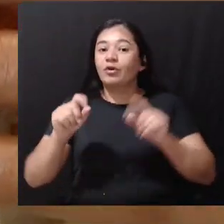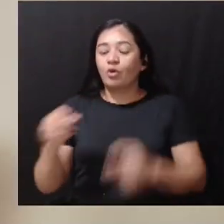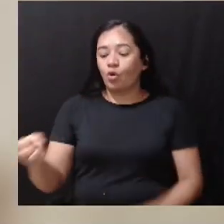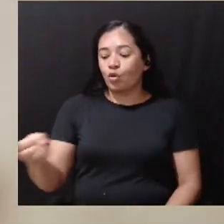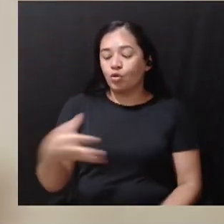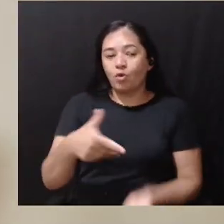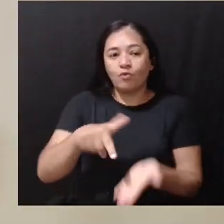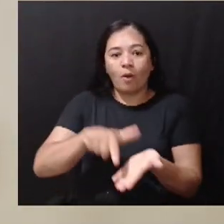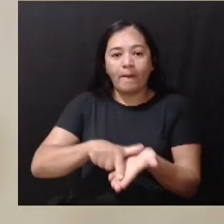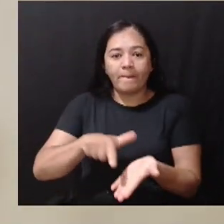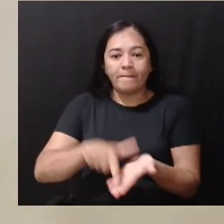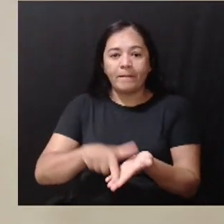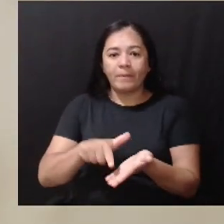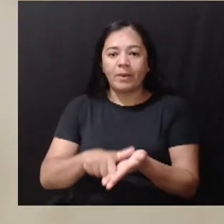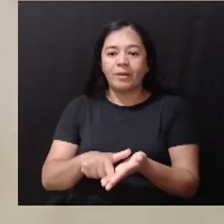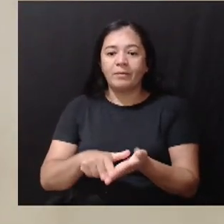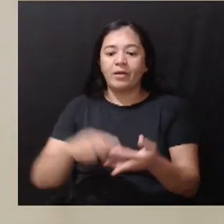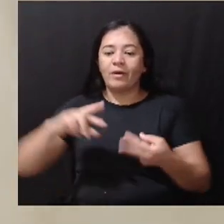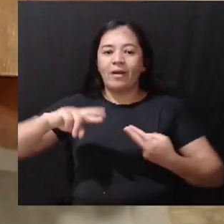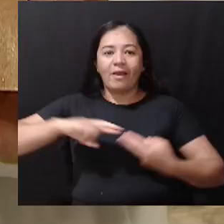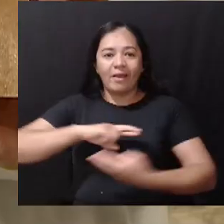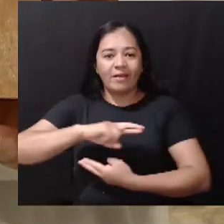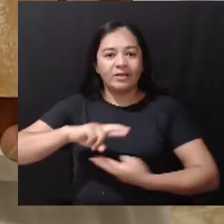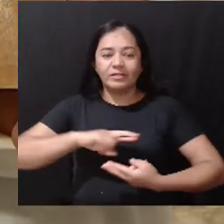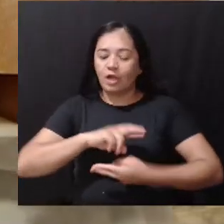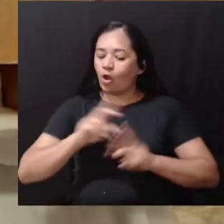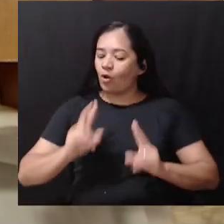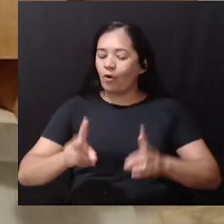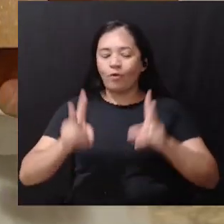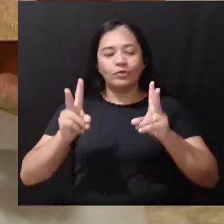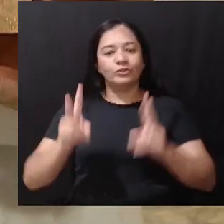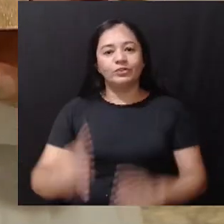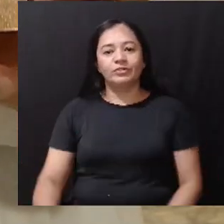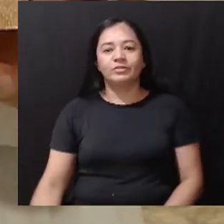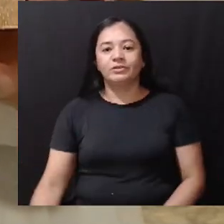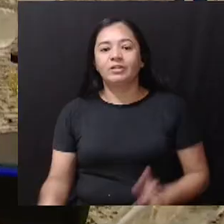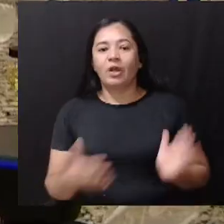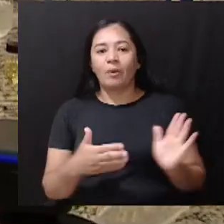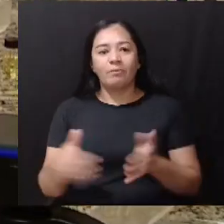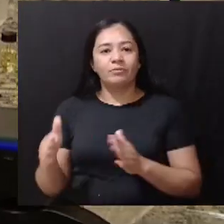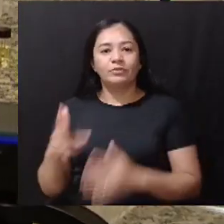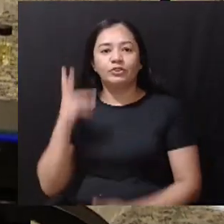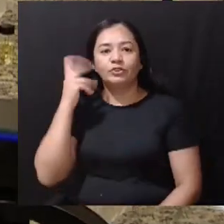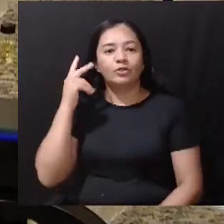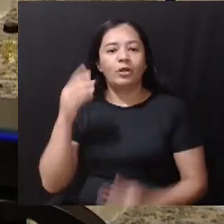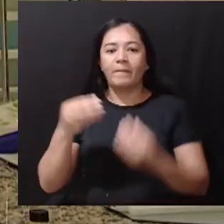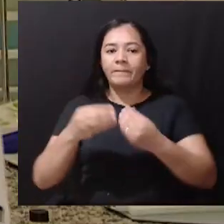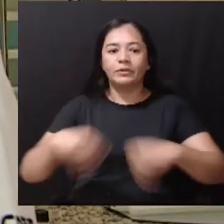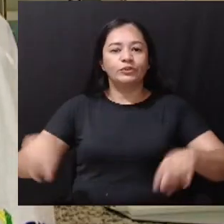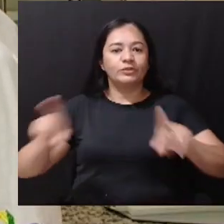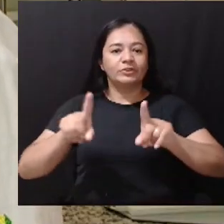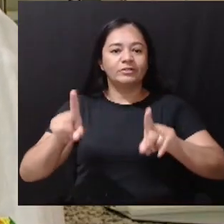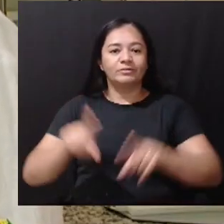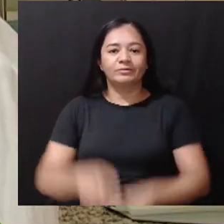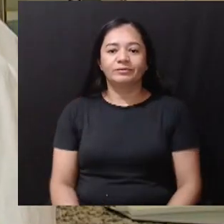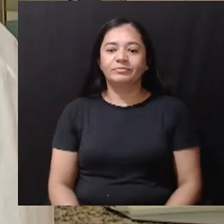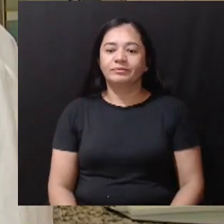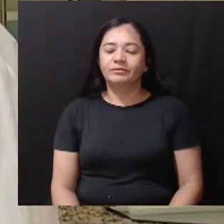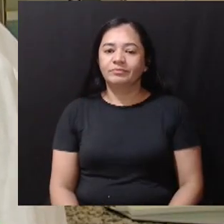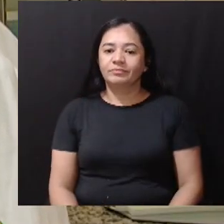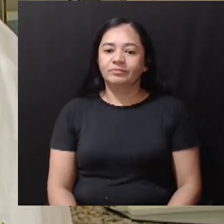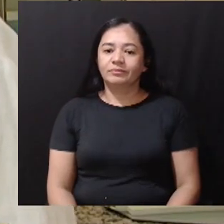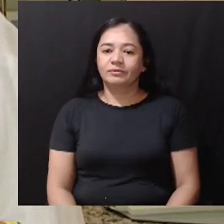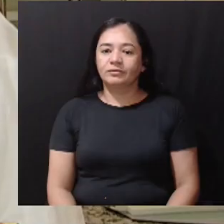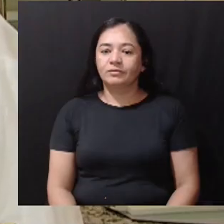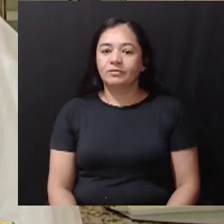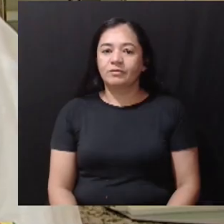mantém reciclável, podendo retornar à cadeia produtiva sem comprometer suas propriedades. Geralmente, um dos grandes